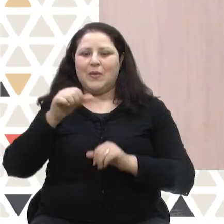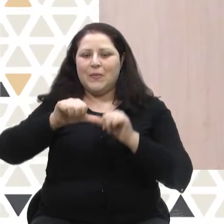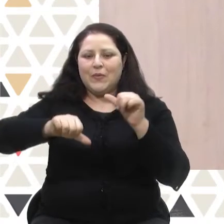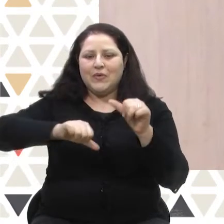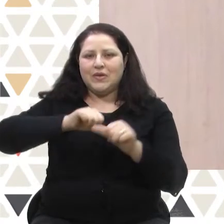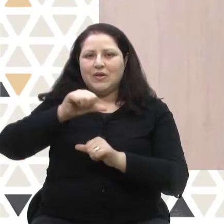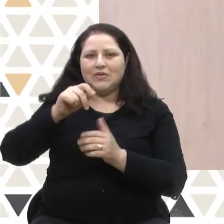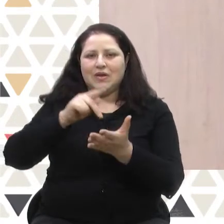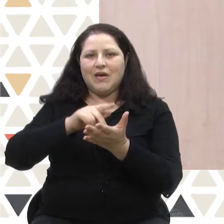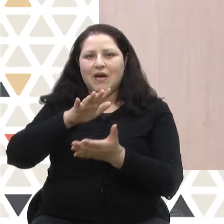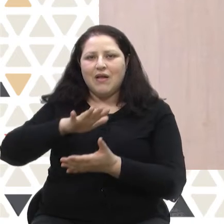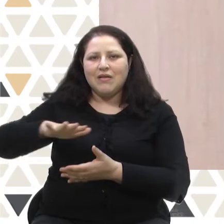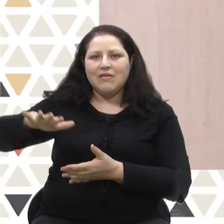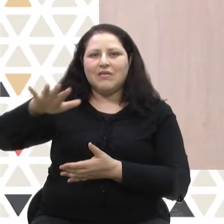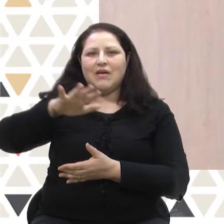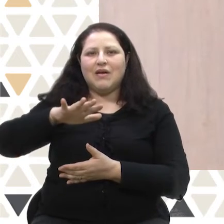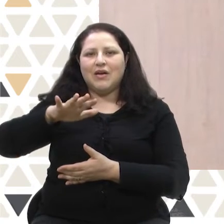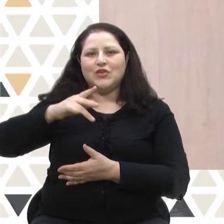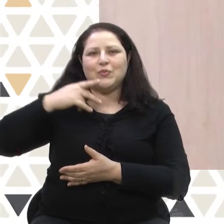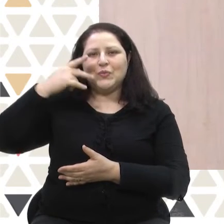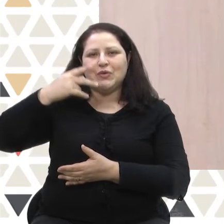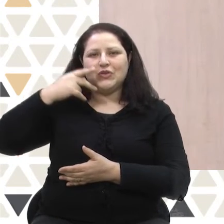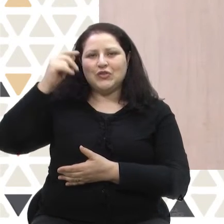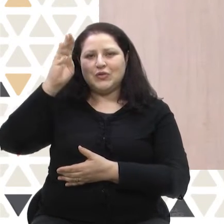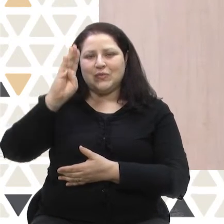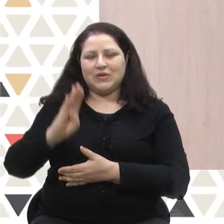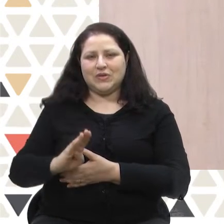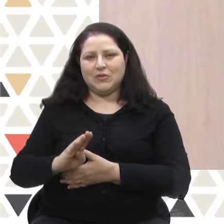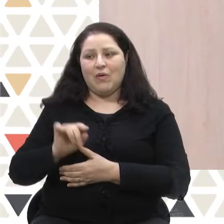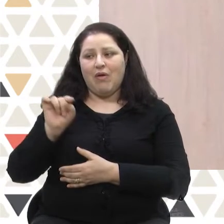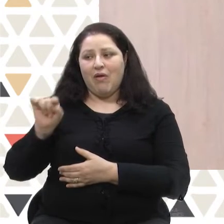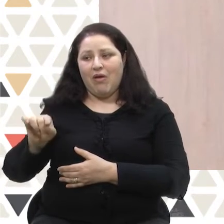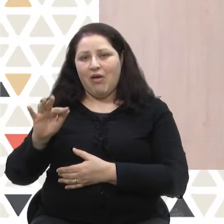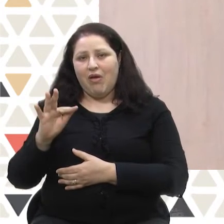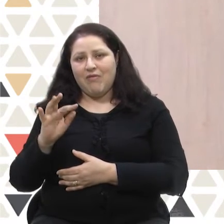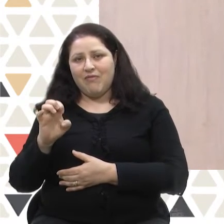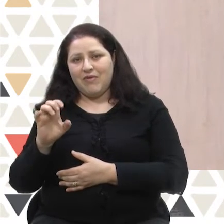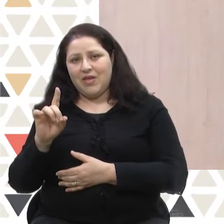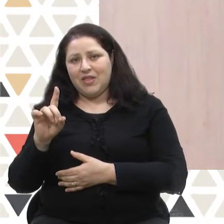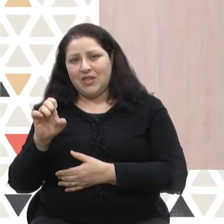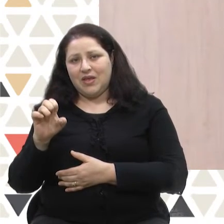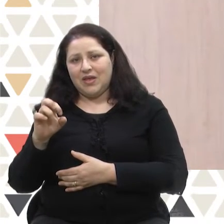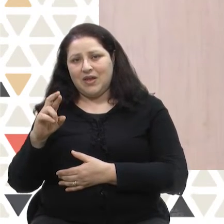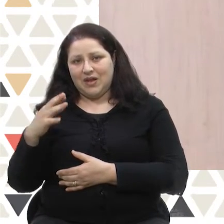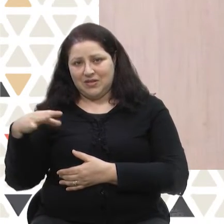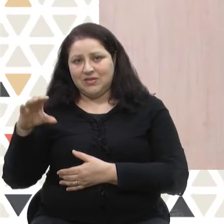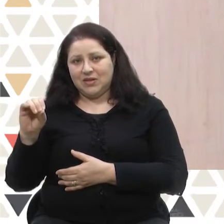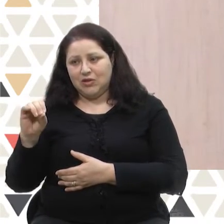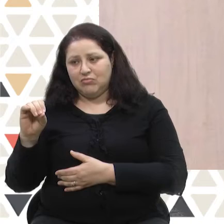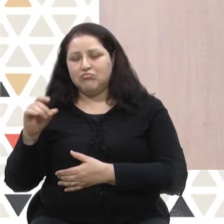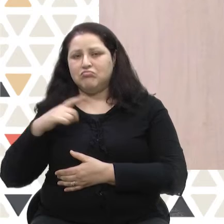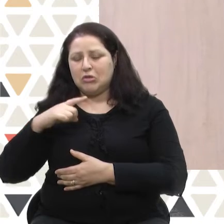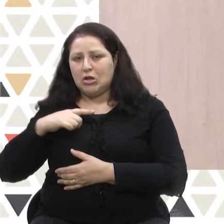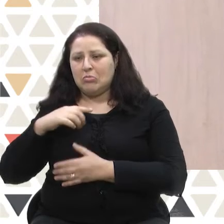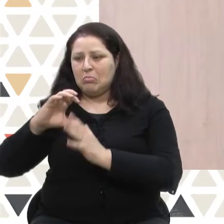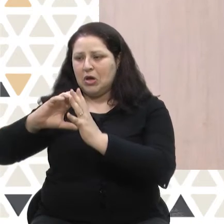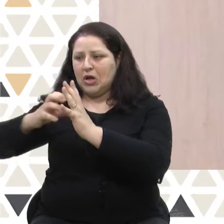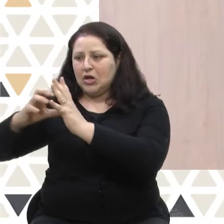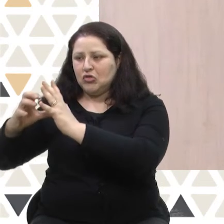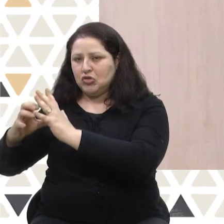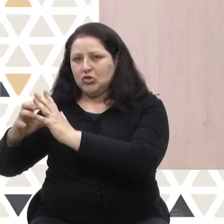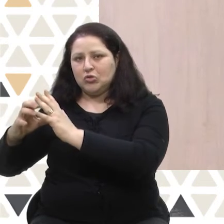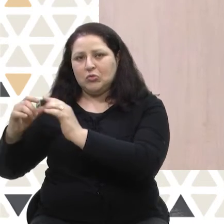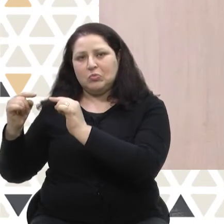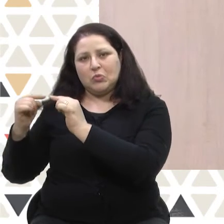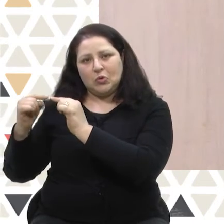as diferenças são fundamentais para a mudança do cenário político brasileiro. A partir das federações, os